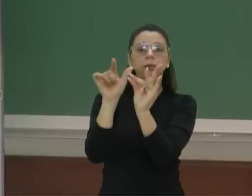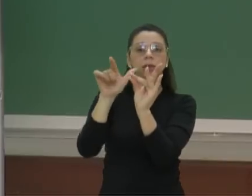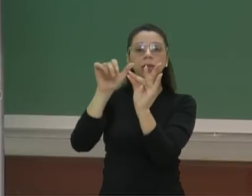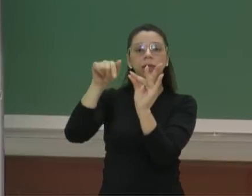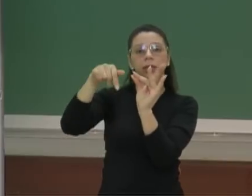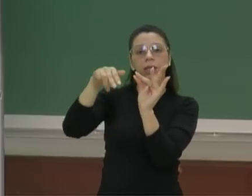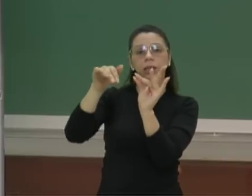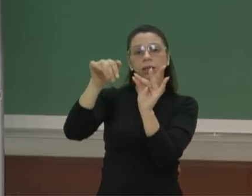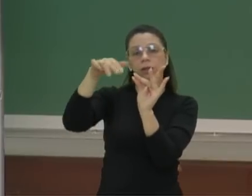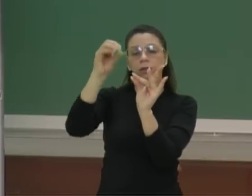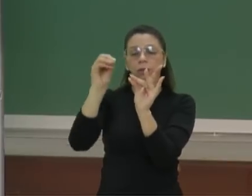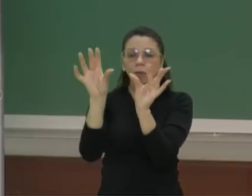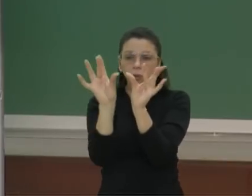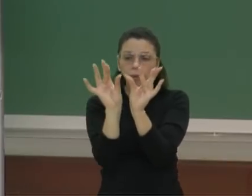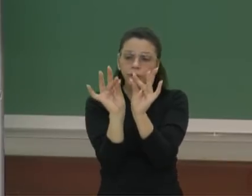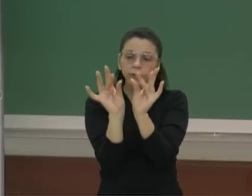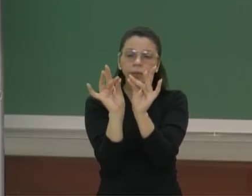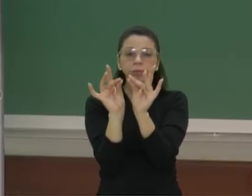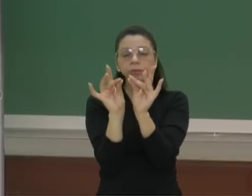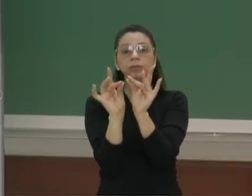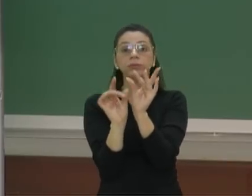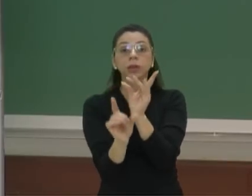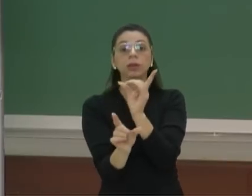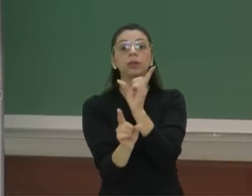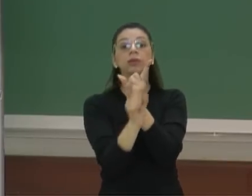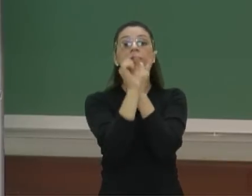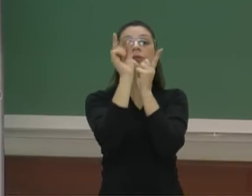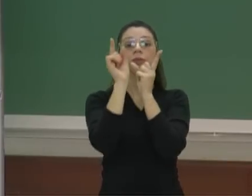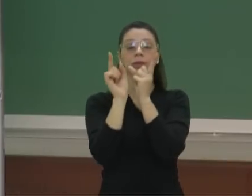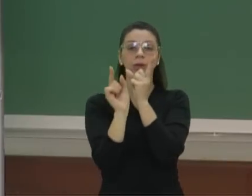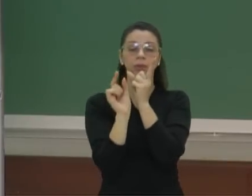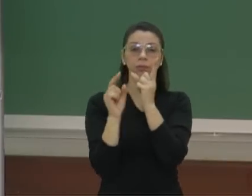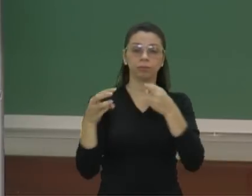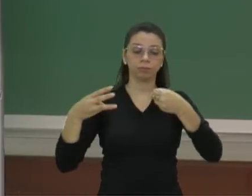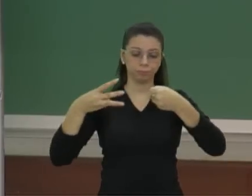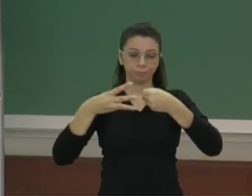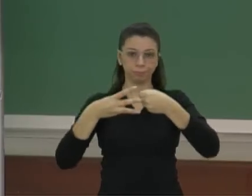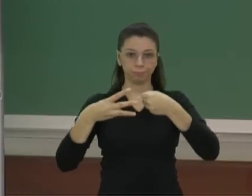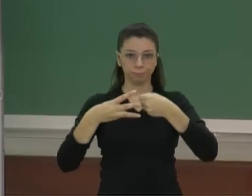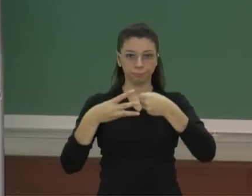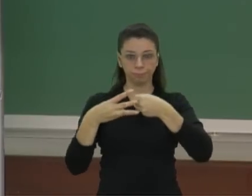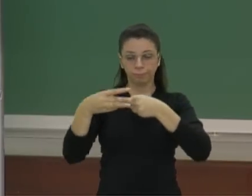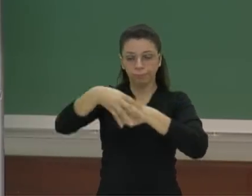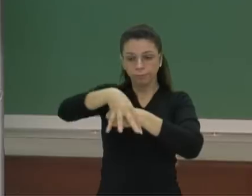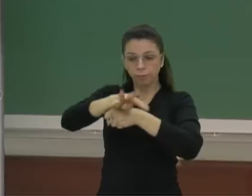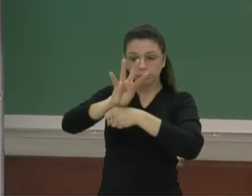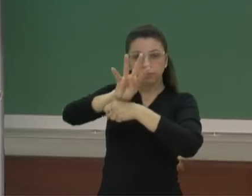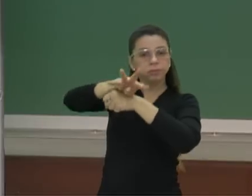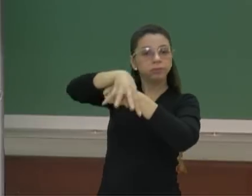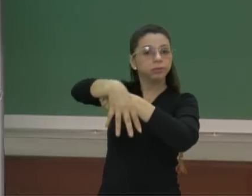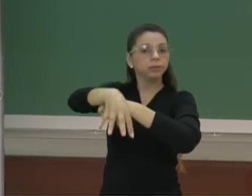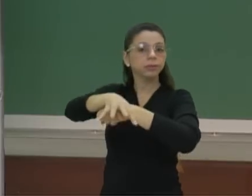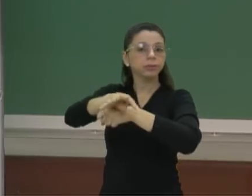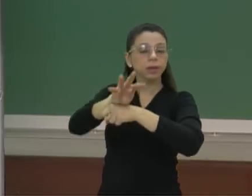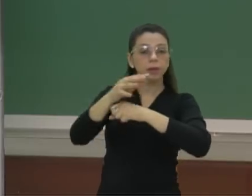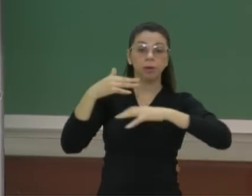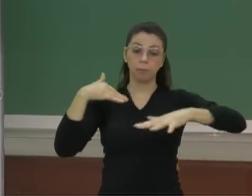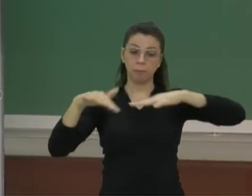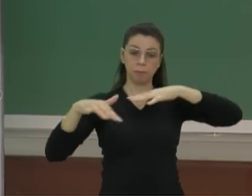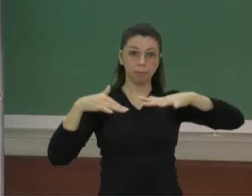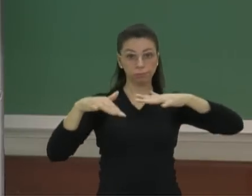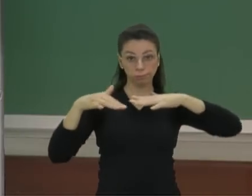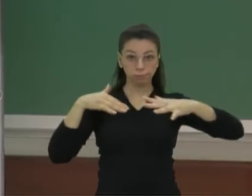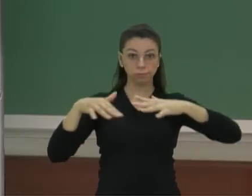no interior da cóclea, eu vou encontrar as células, né, os mecanorreceptores, que conforme tem